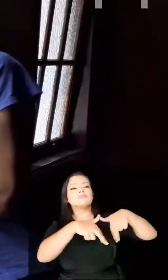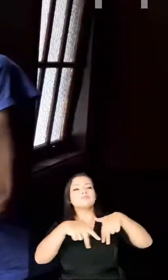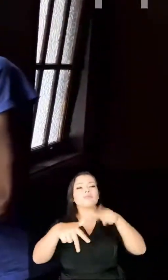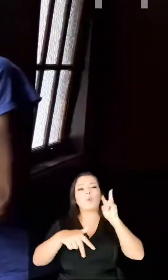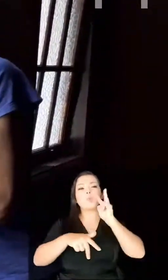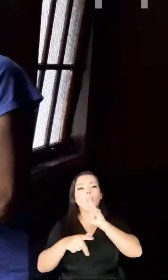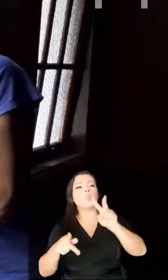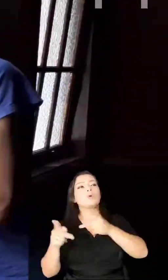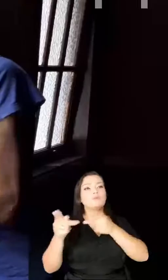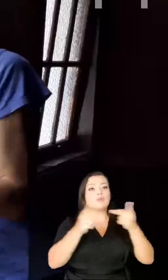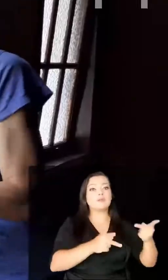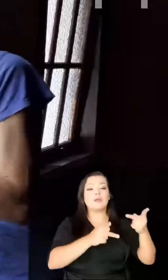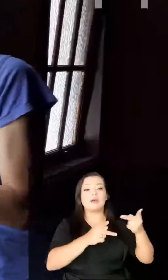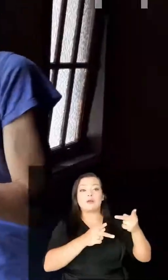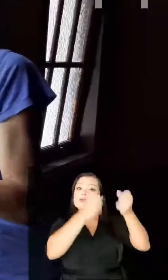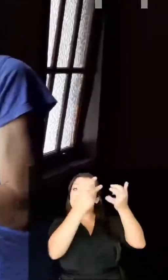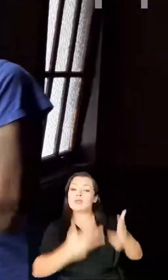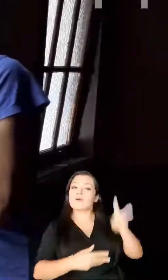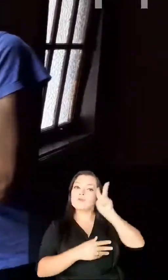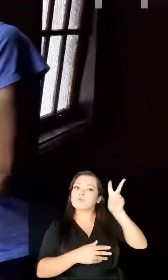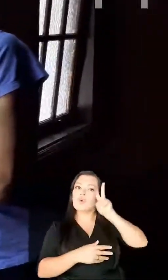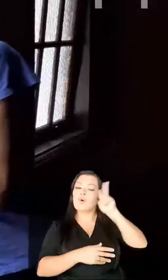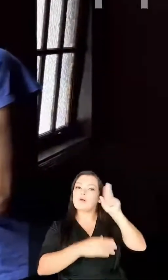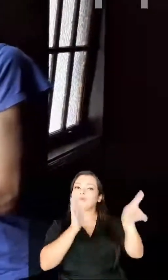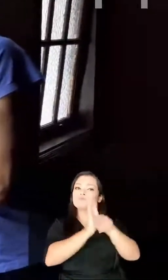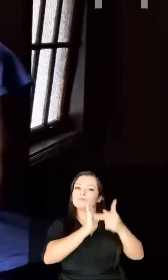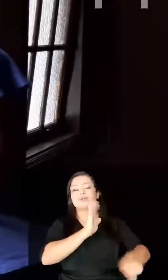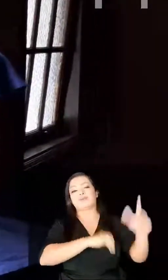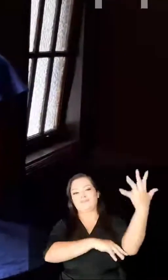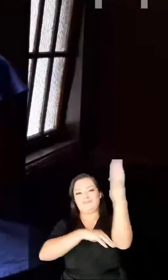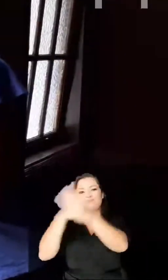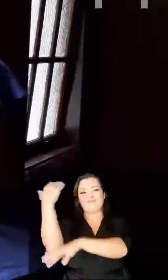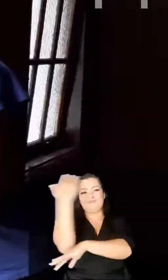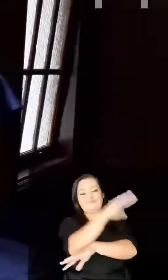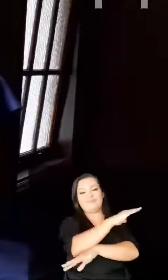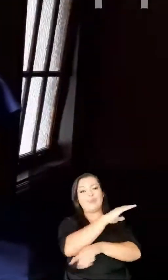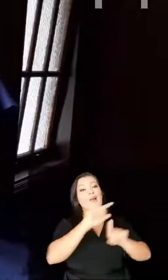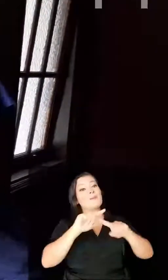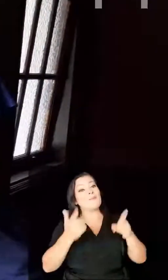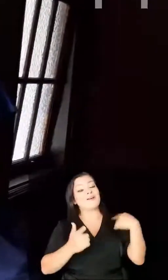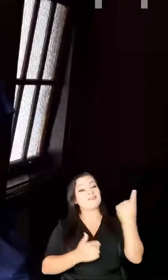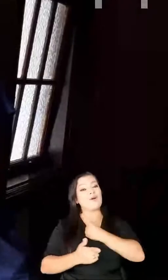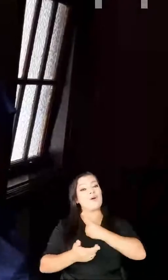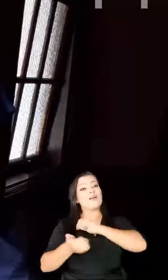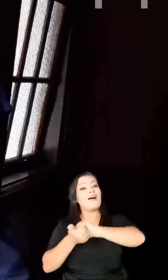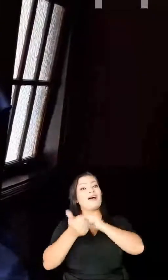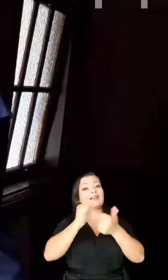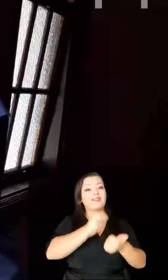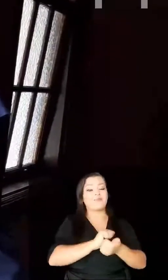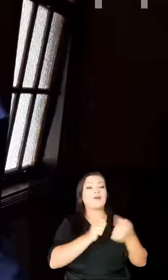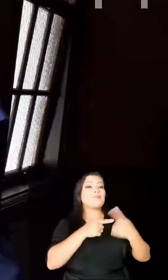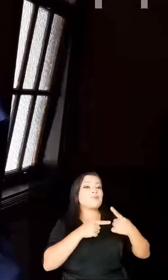movimento ambientalista, por que ele tem uma posição tão marcante, né? Mas, neste ano, a gente teve que adaptar. O parque